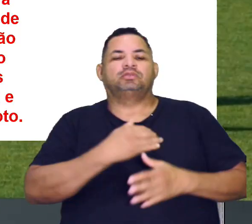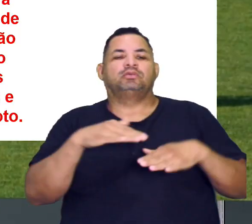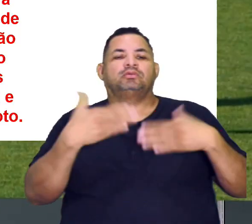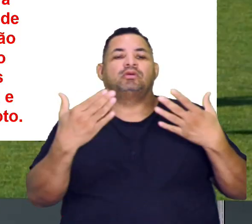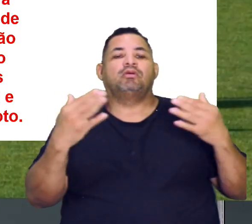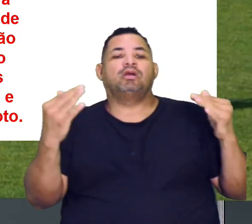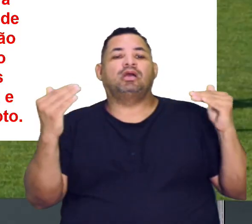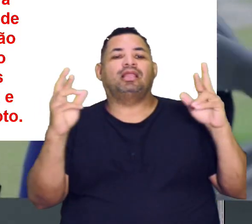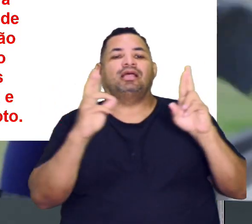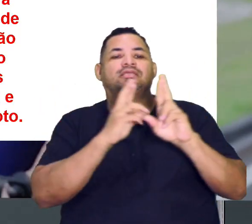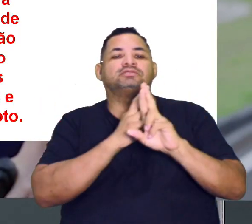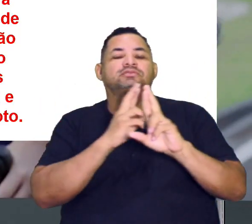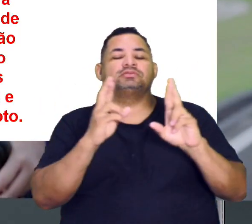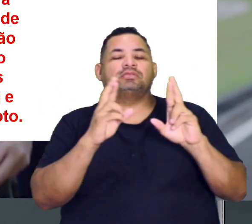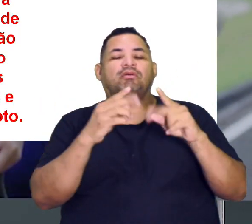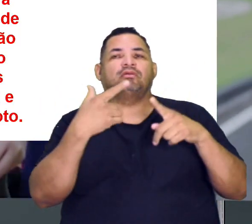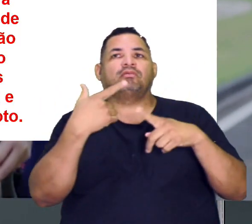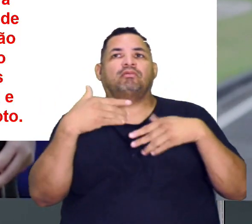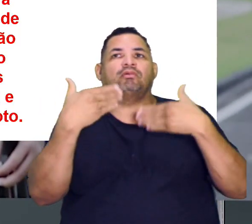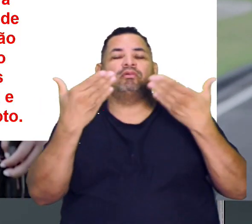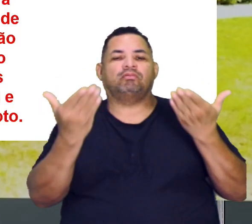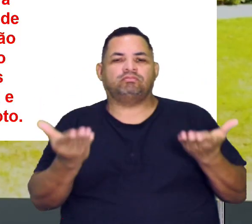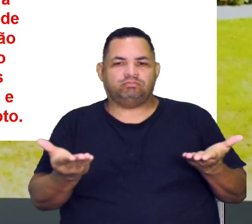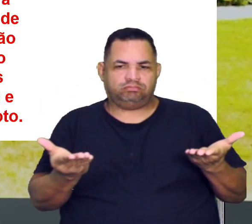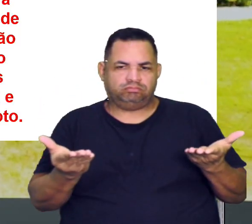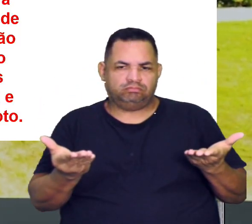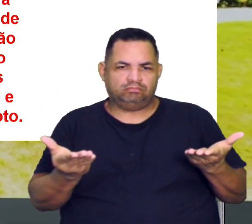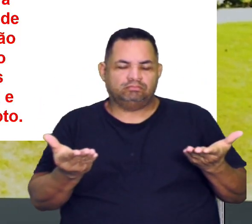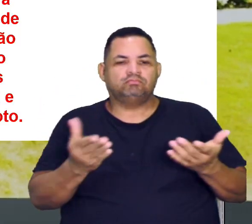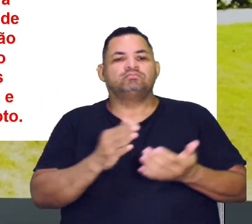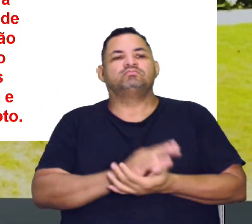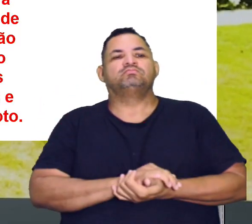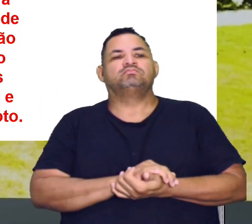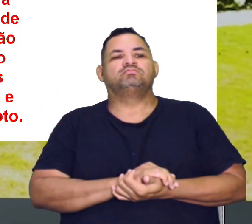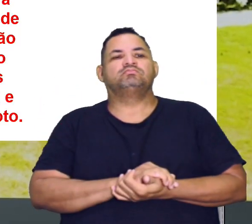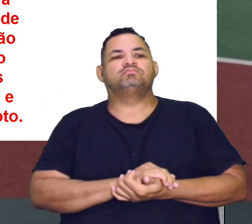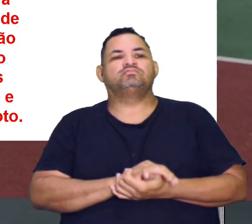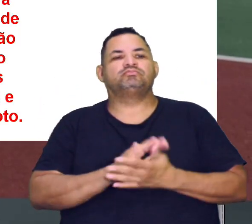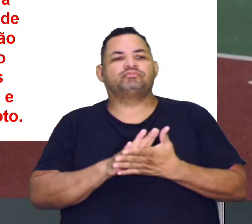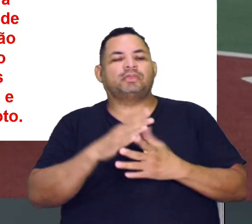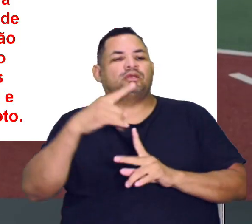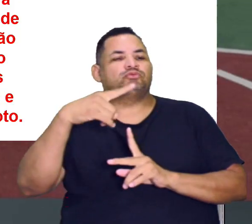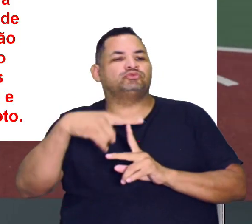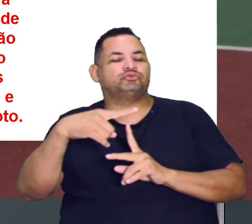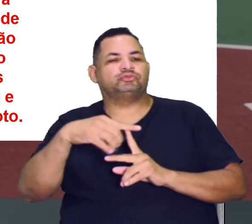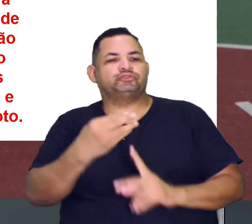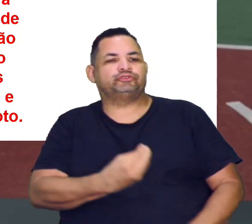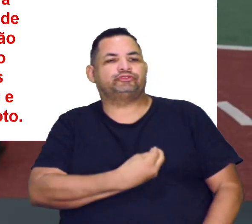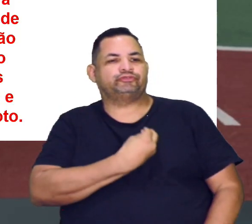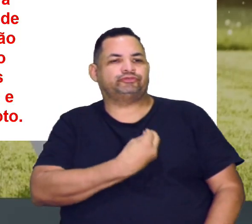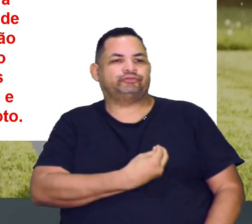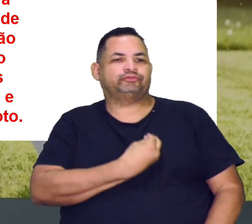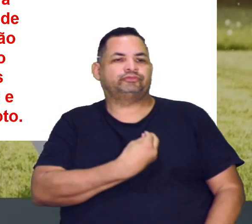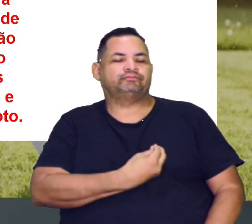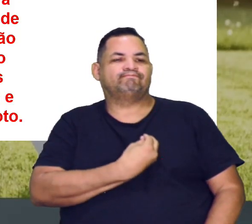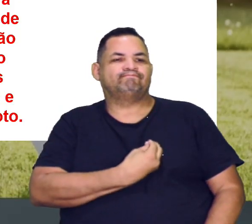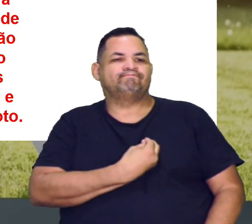quê? Ao que será, né, caríssimo estudante? Está ligado a um estilo de vida